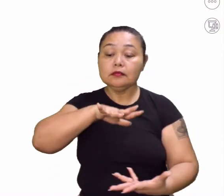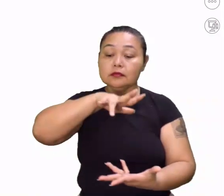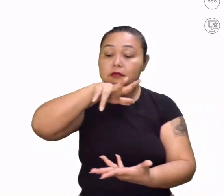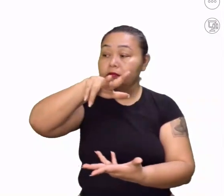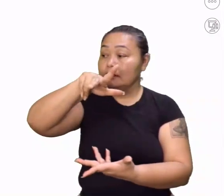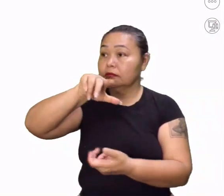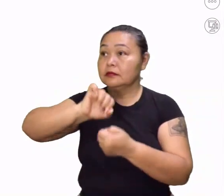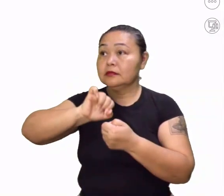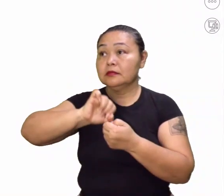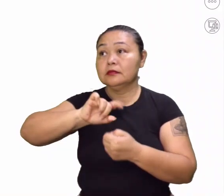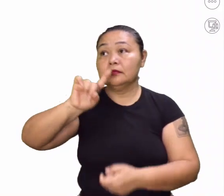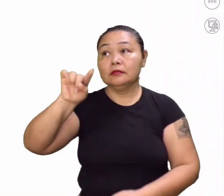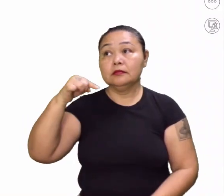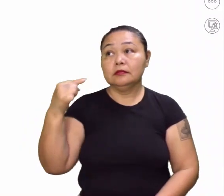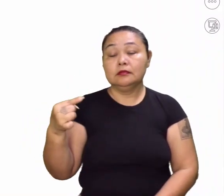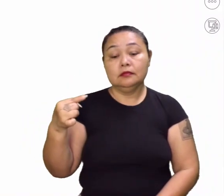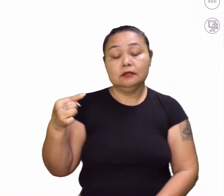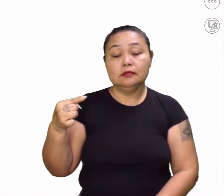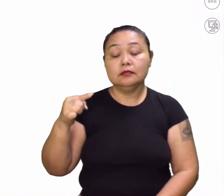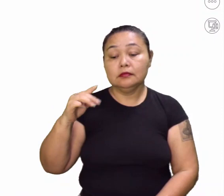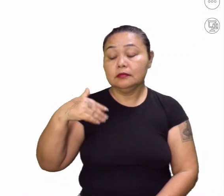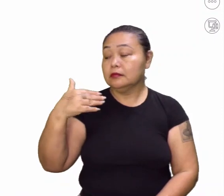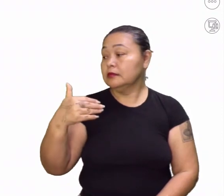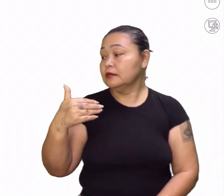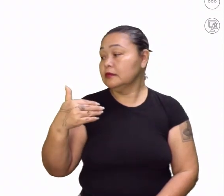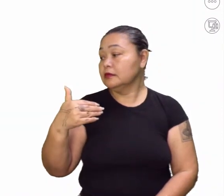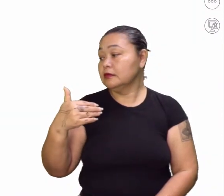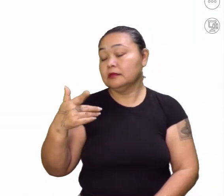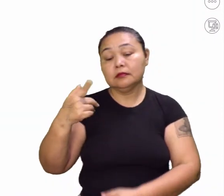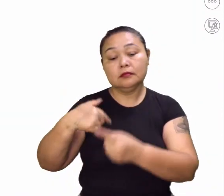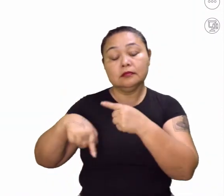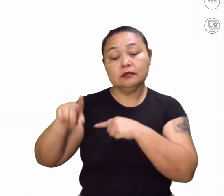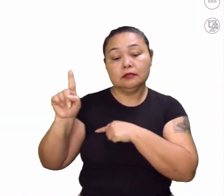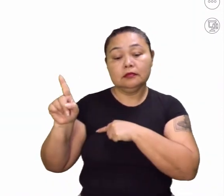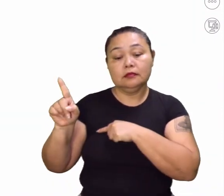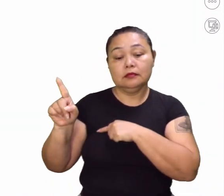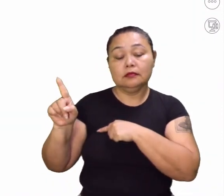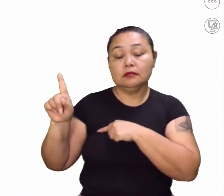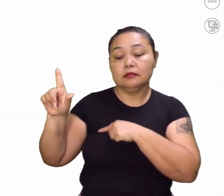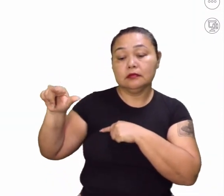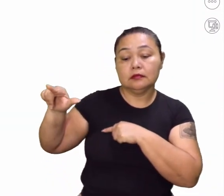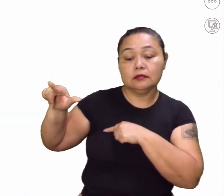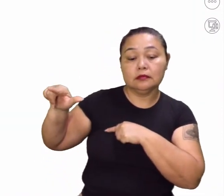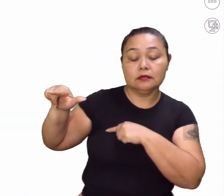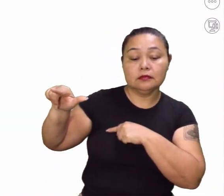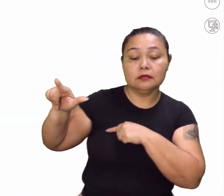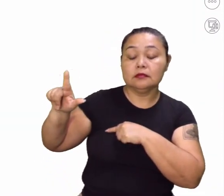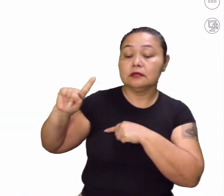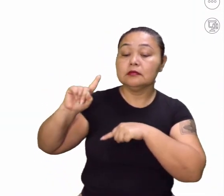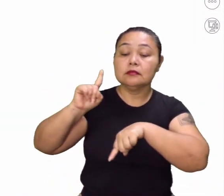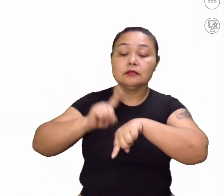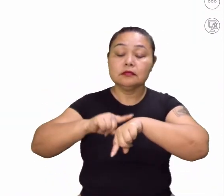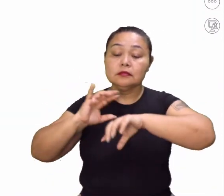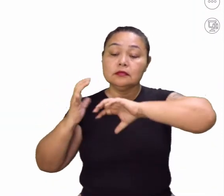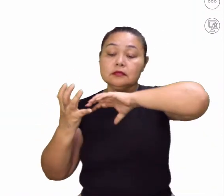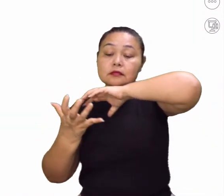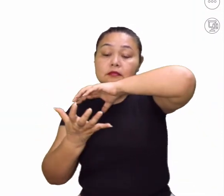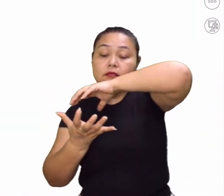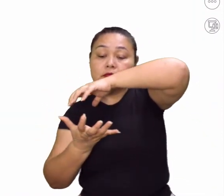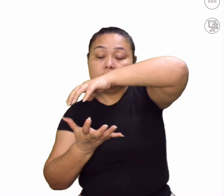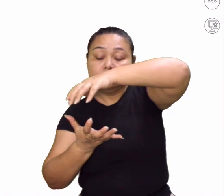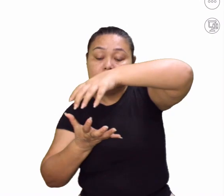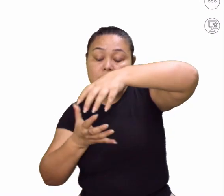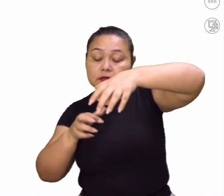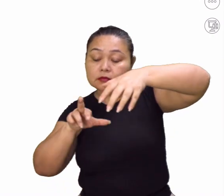mundo, Rogério. E, professor Jorge, antes de avançar aí, coloca lá em cima daquele relógiozinho a duração do movimento de